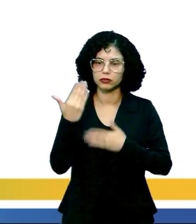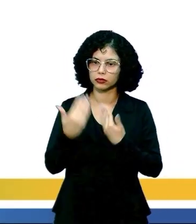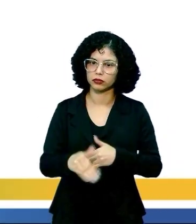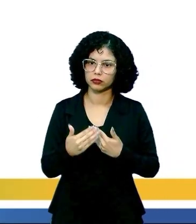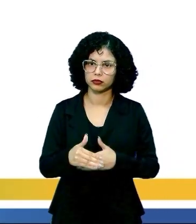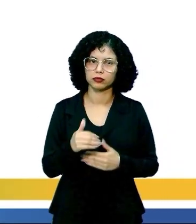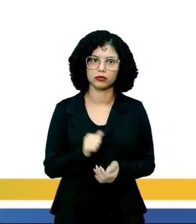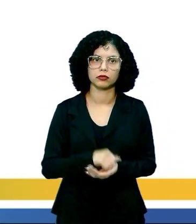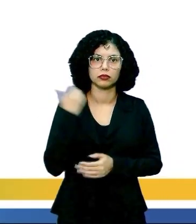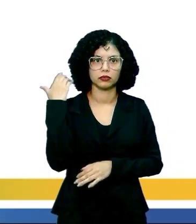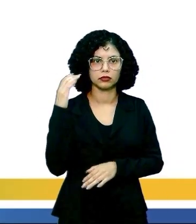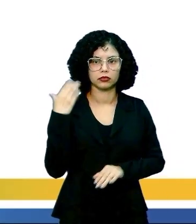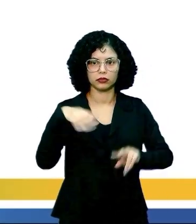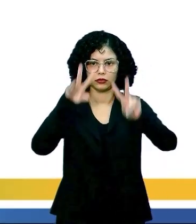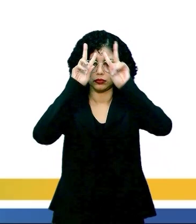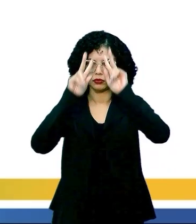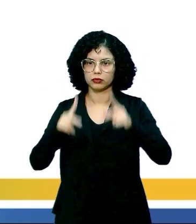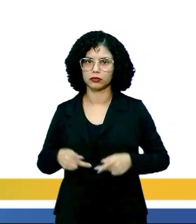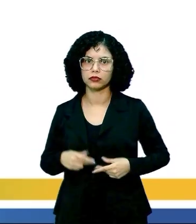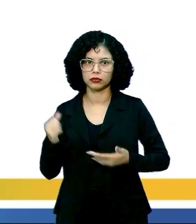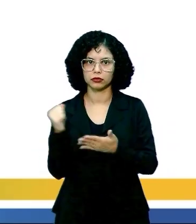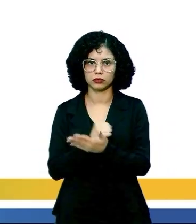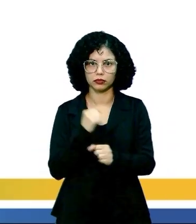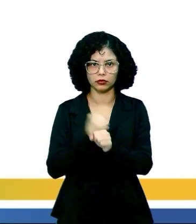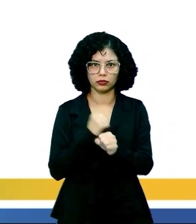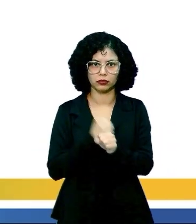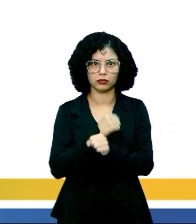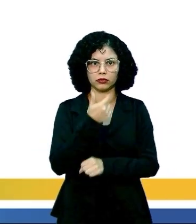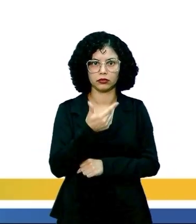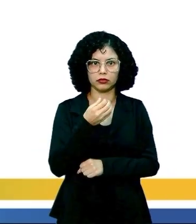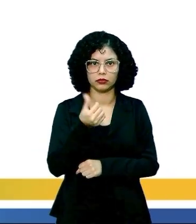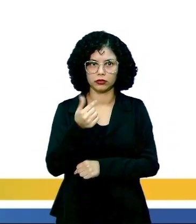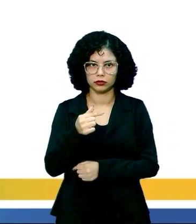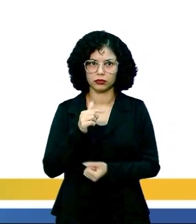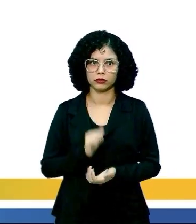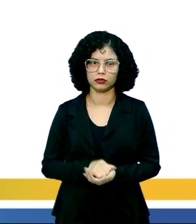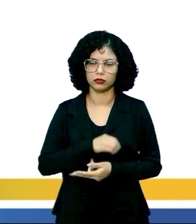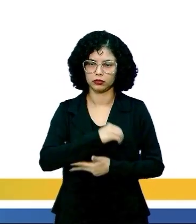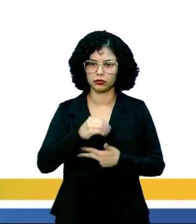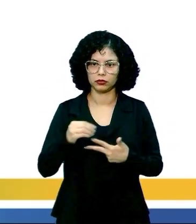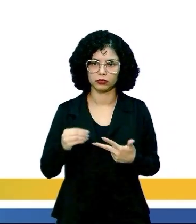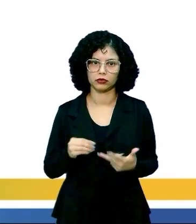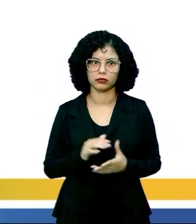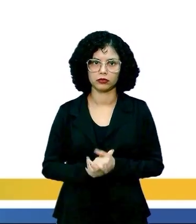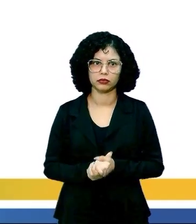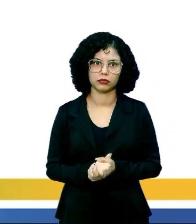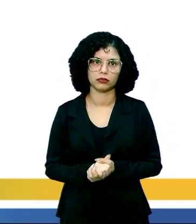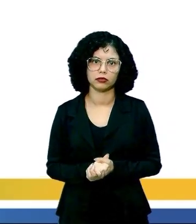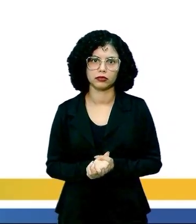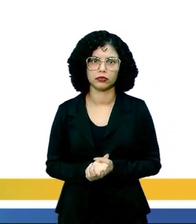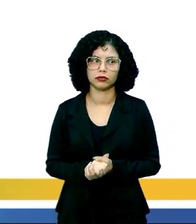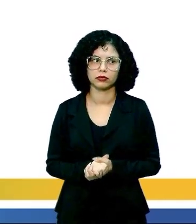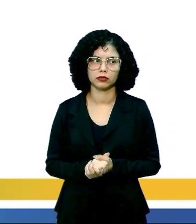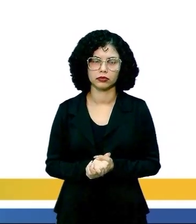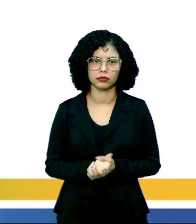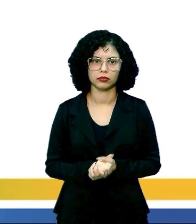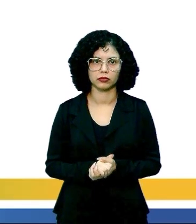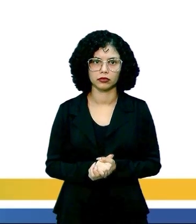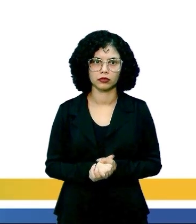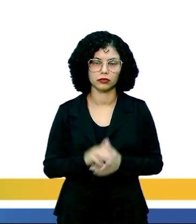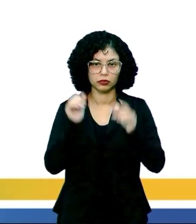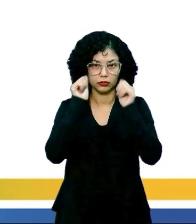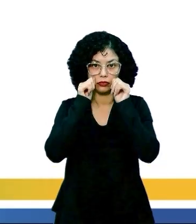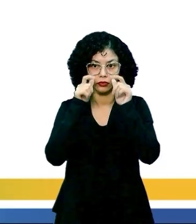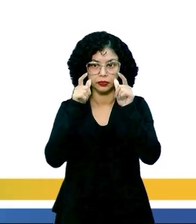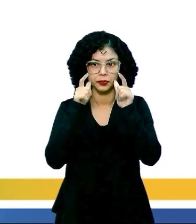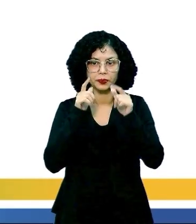de Ciências Humanas no ano de 2017 do Enem. Acompanhem com bastante atenção